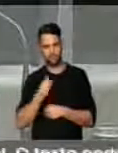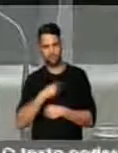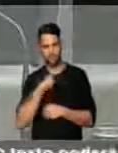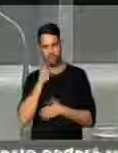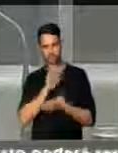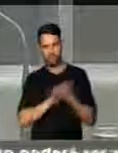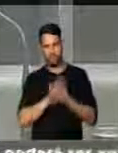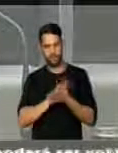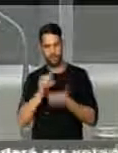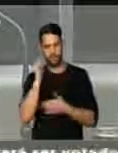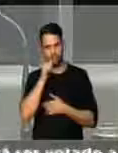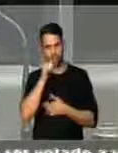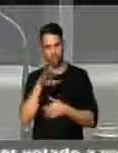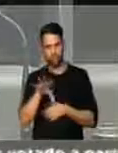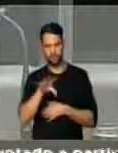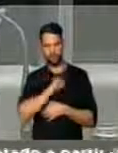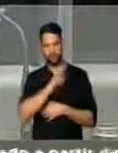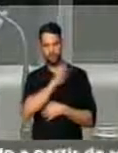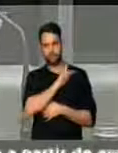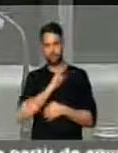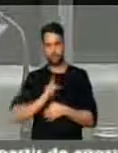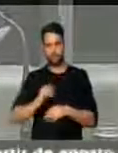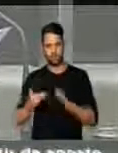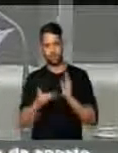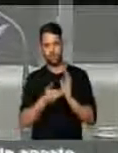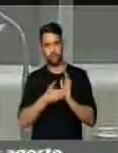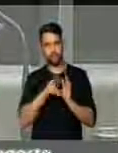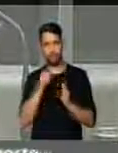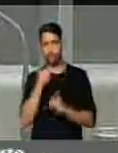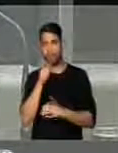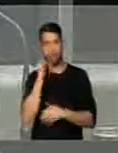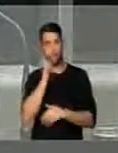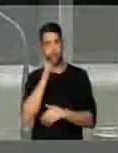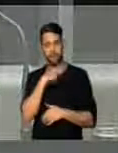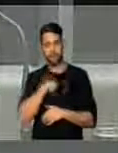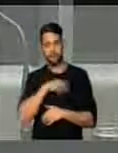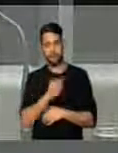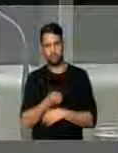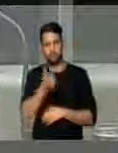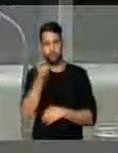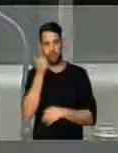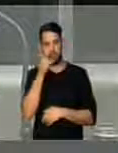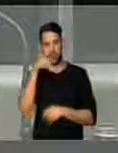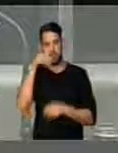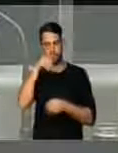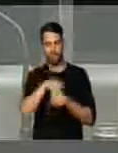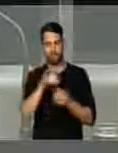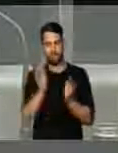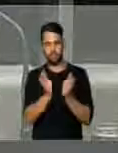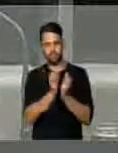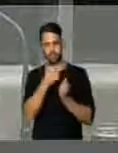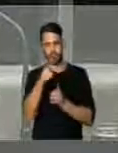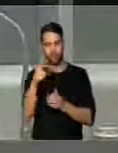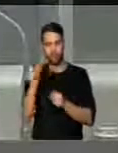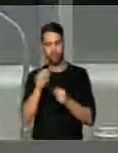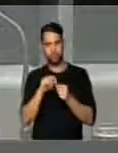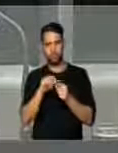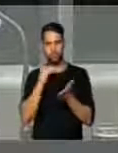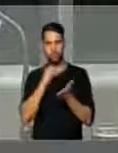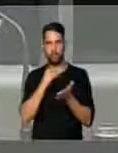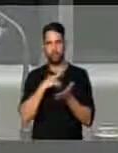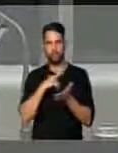nenhuma mulher ocupou a presidência desta casa e poucas foram eleitas para outros cargos